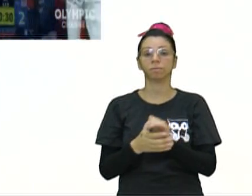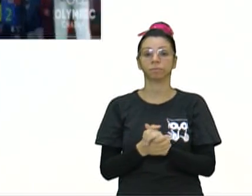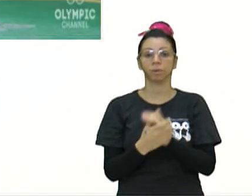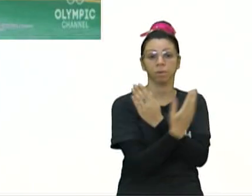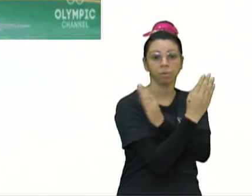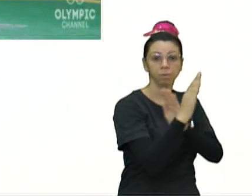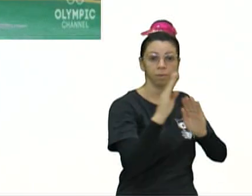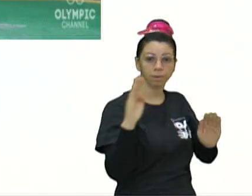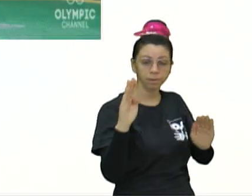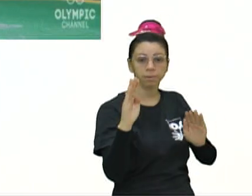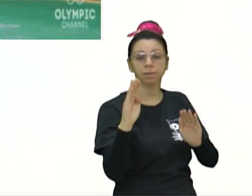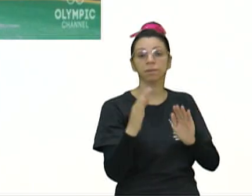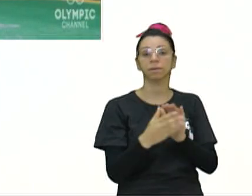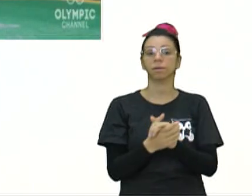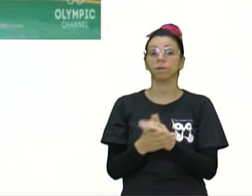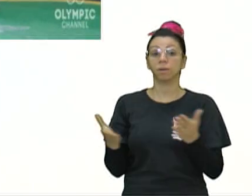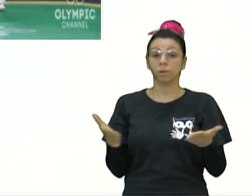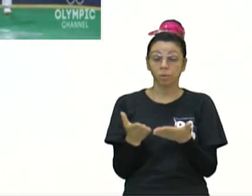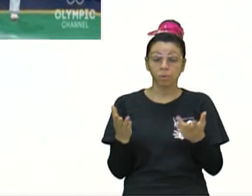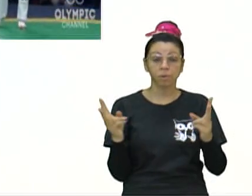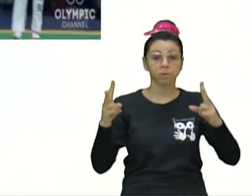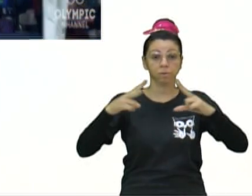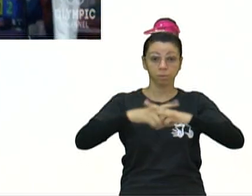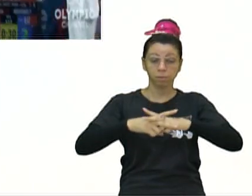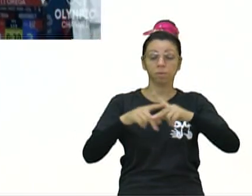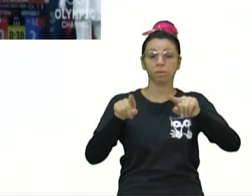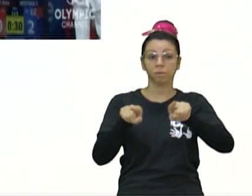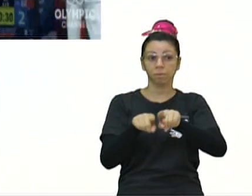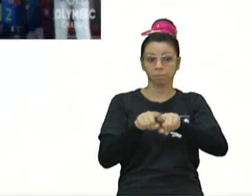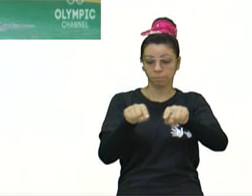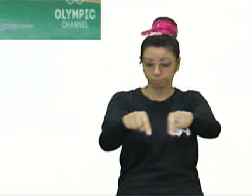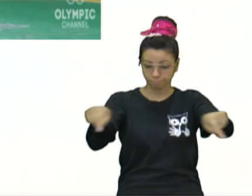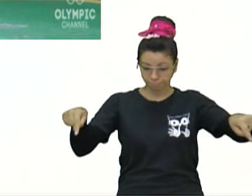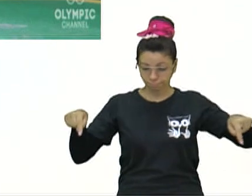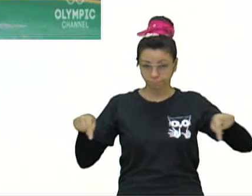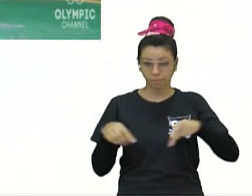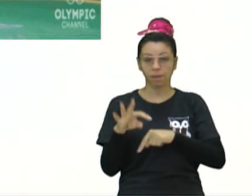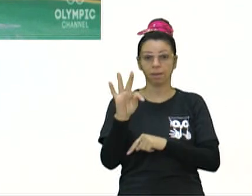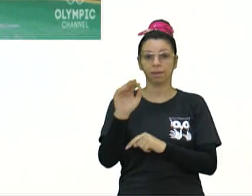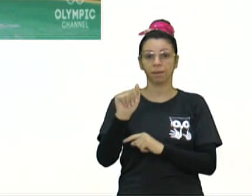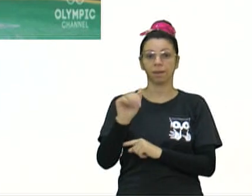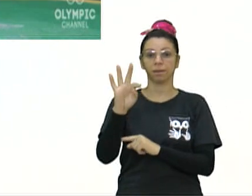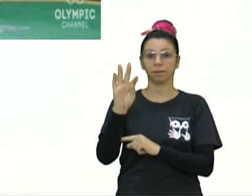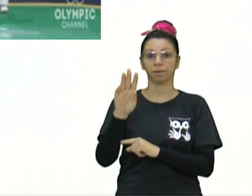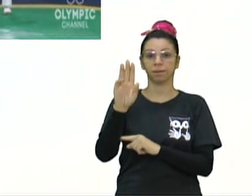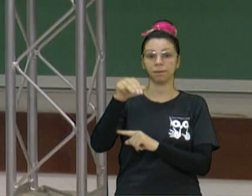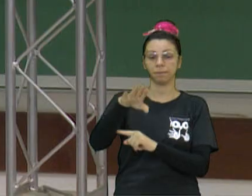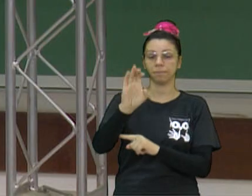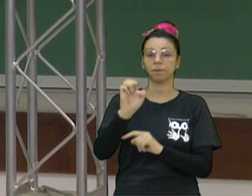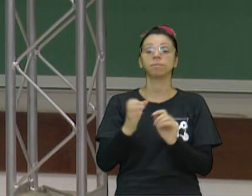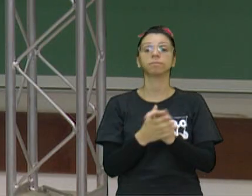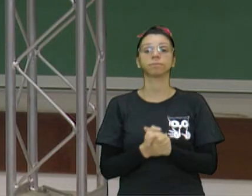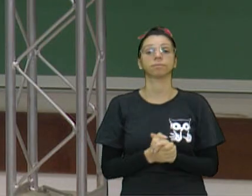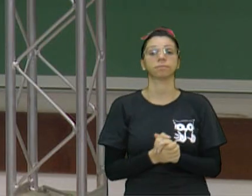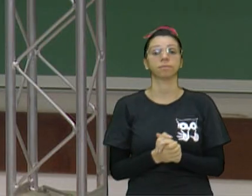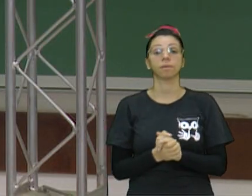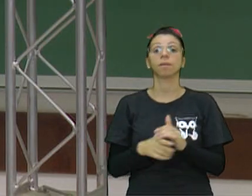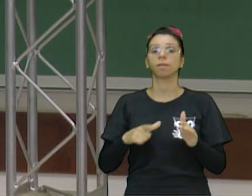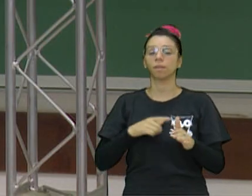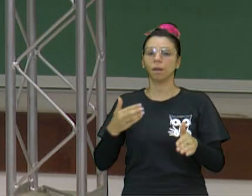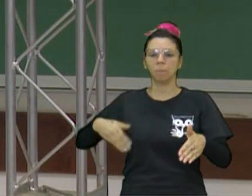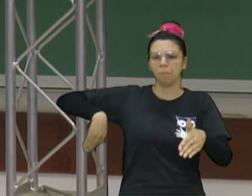karatê, né? Hoje trabalhamos uma luta também disputada em tatames, como vocês podem ver aqui nas imagens, então luta essa que possui bastante